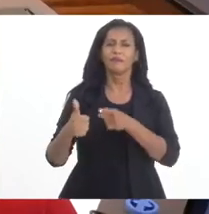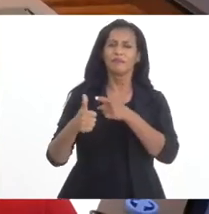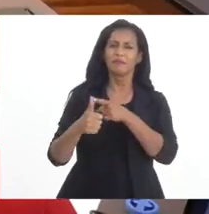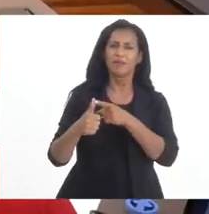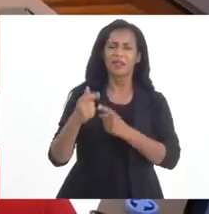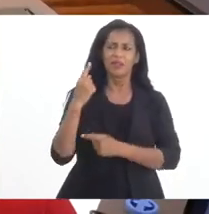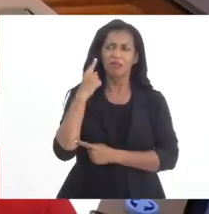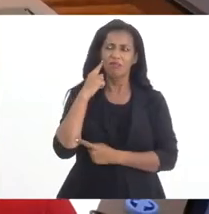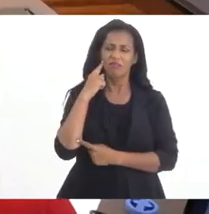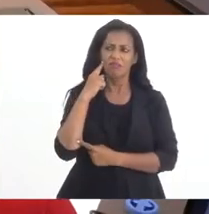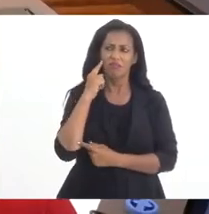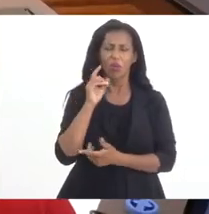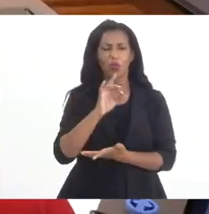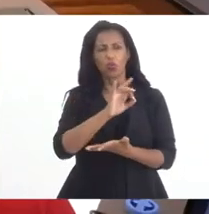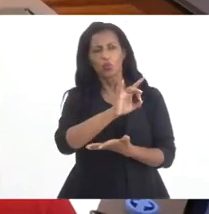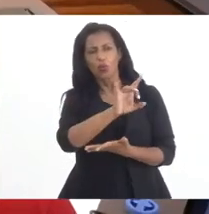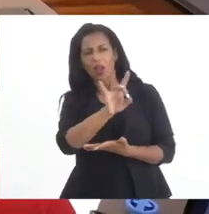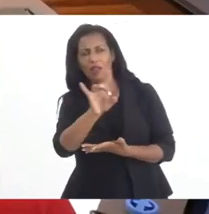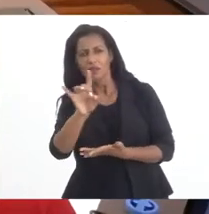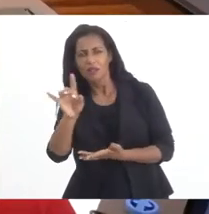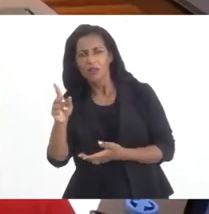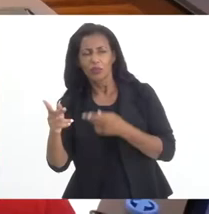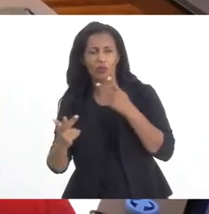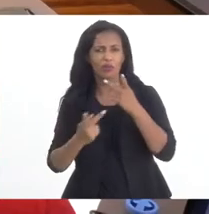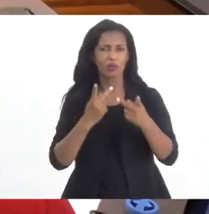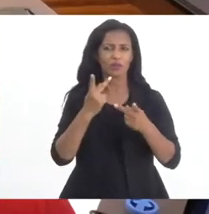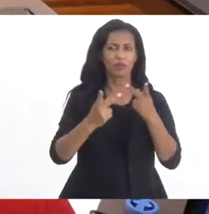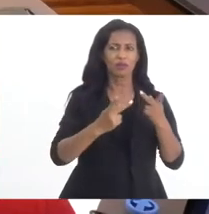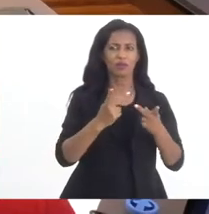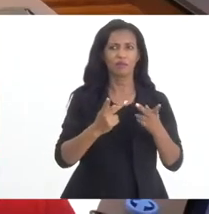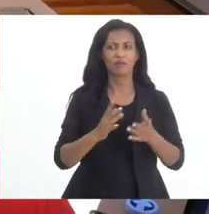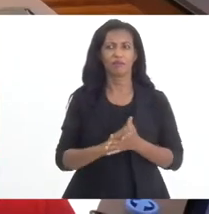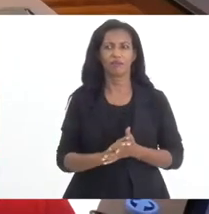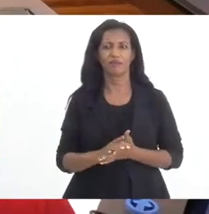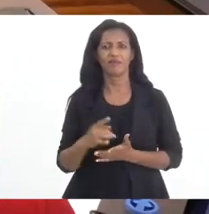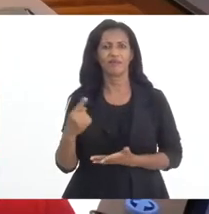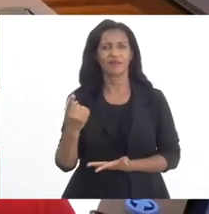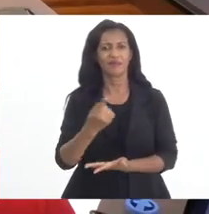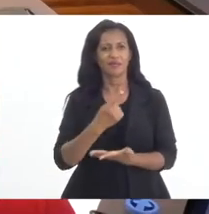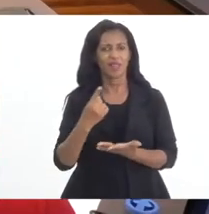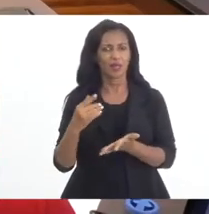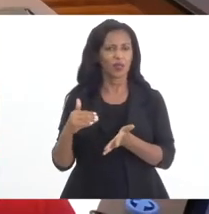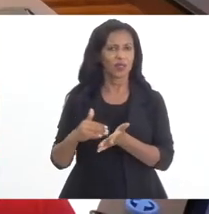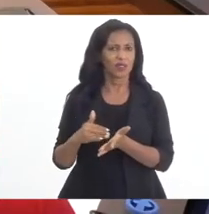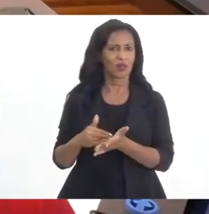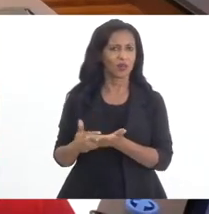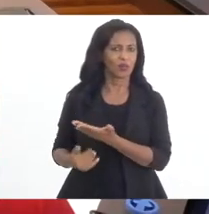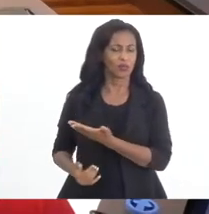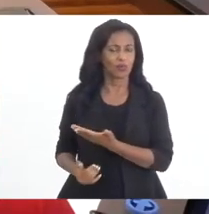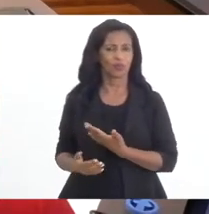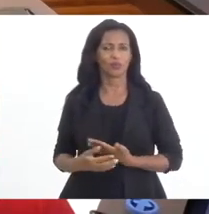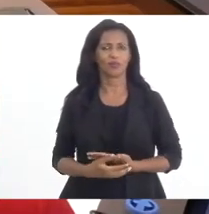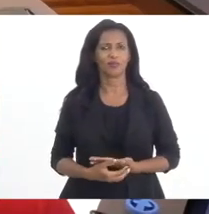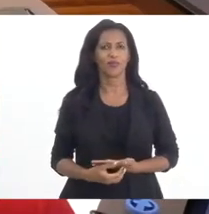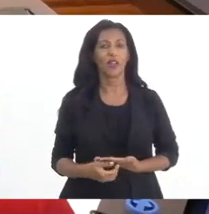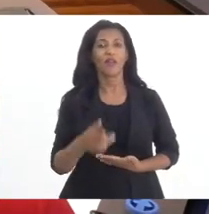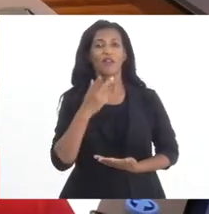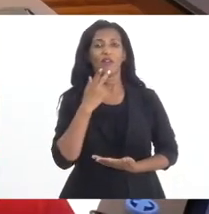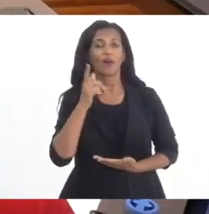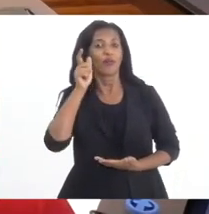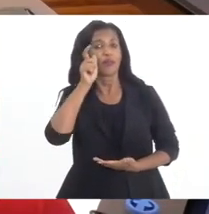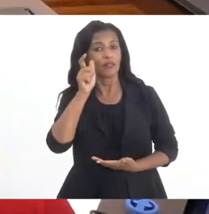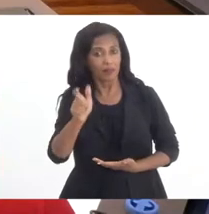aí todo mundo que falou, e a nossa companheira que falou por último aqui agora, falou da questão dos interesses,